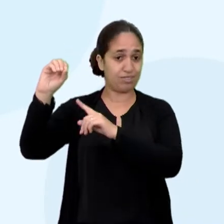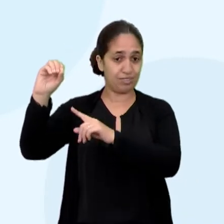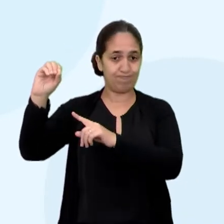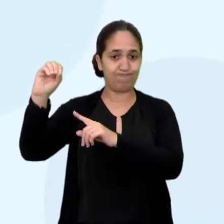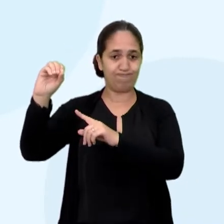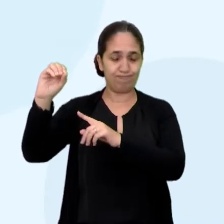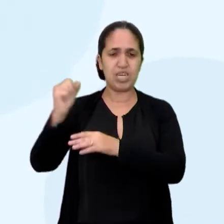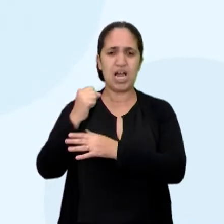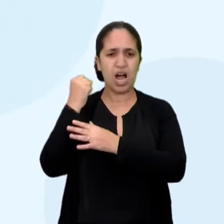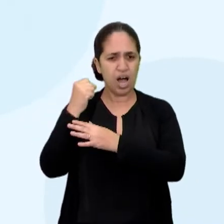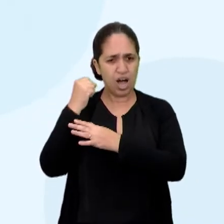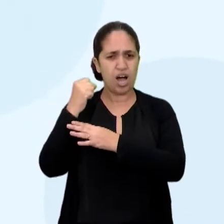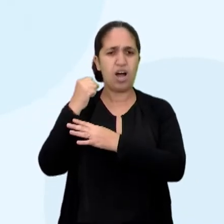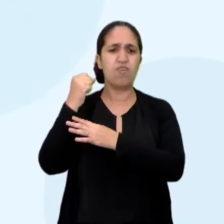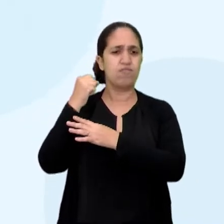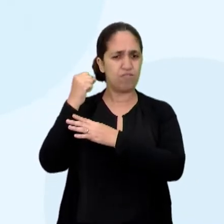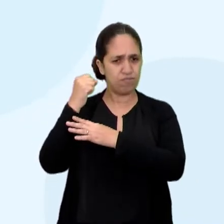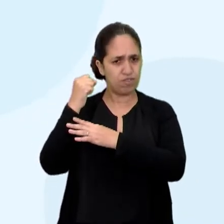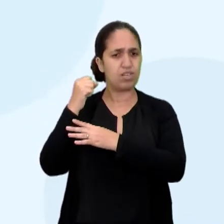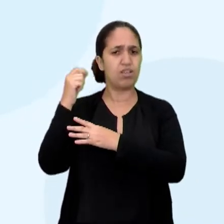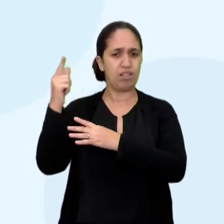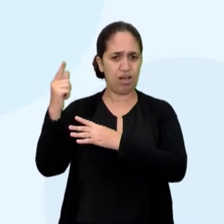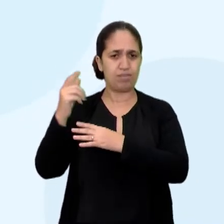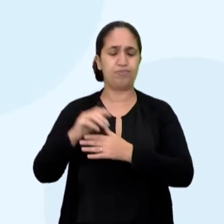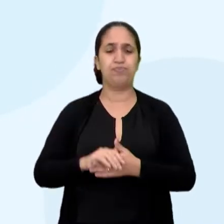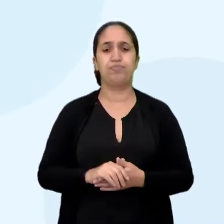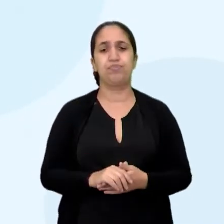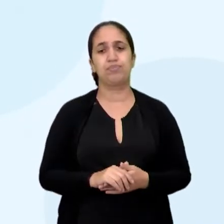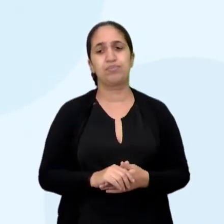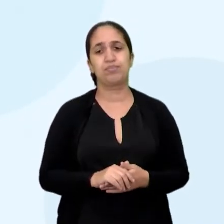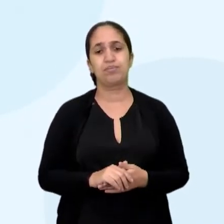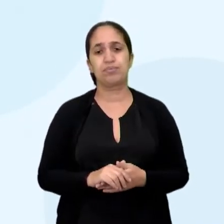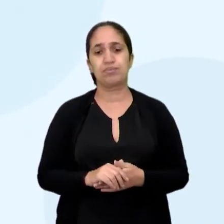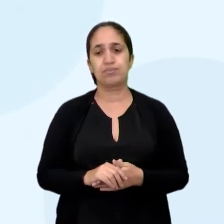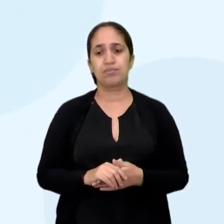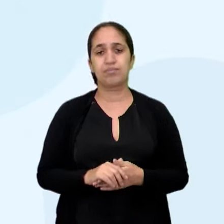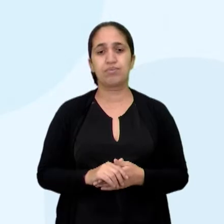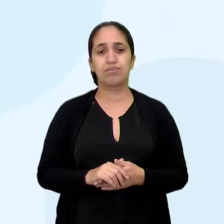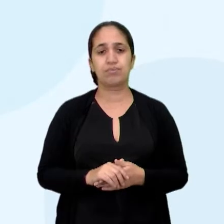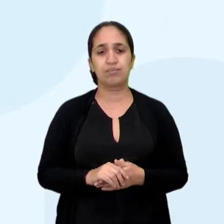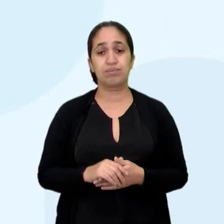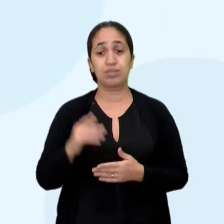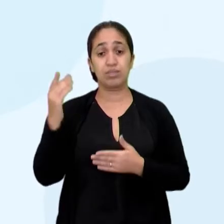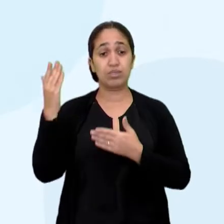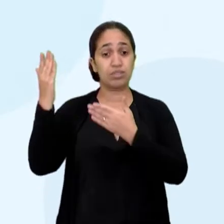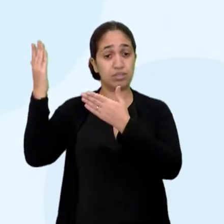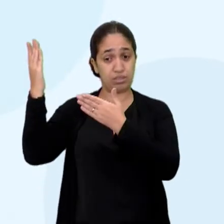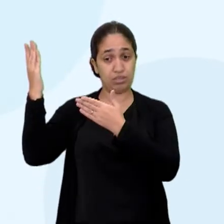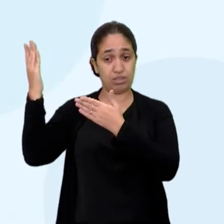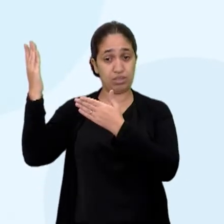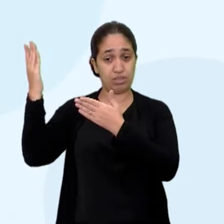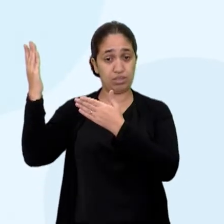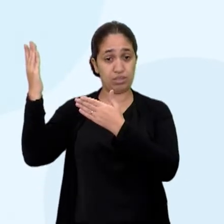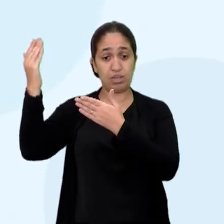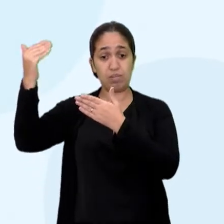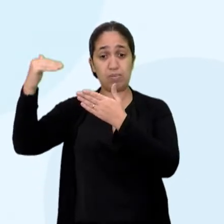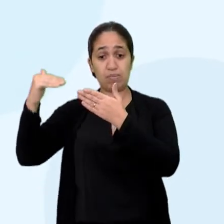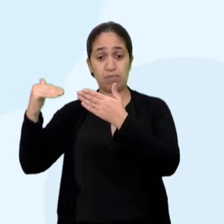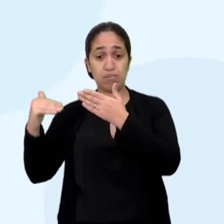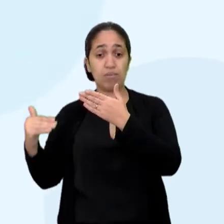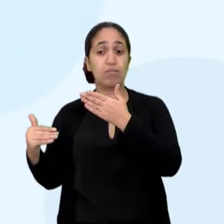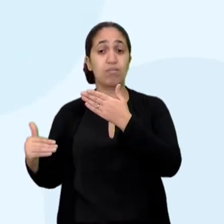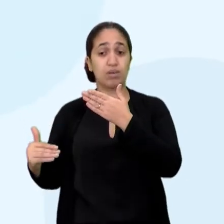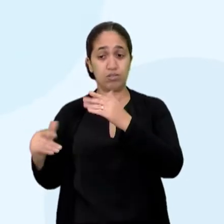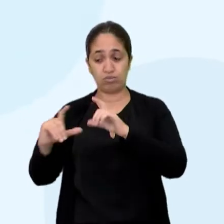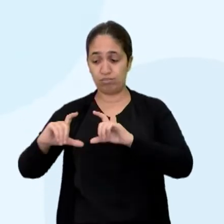severa para violenta e para até extremas, né? E tá até passando aí essas escalas aí que aparecem embaixo, né,